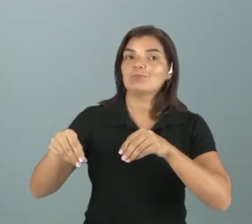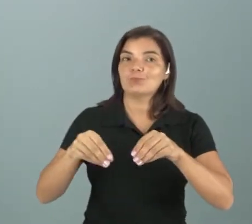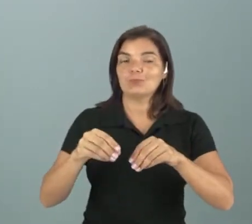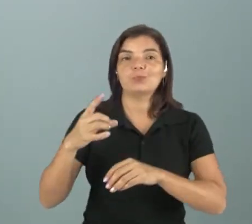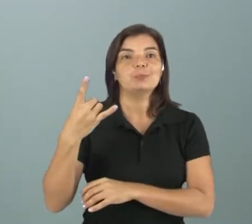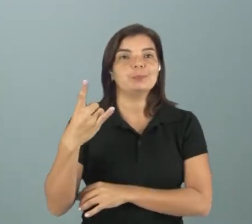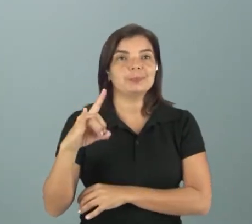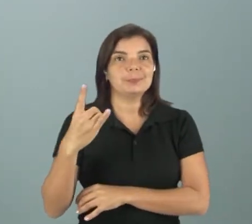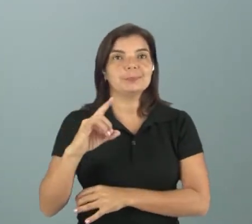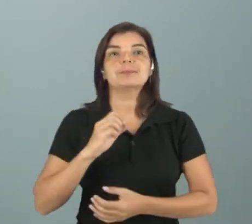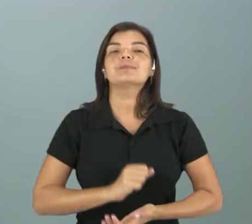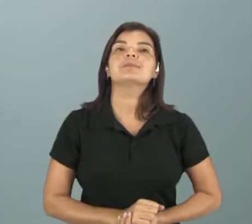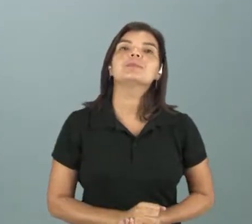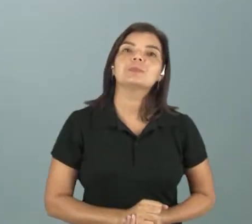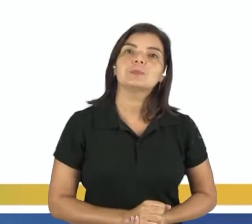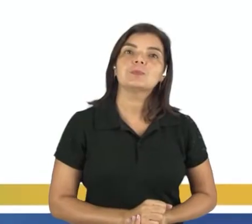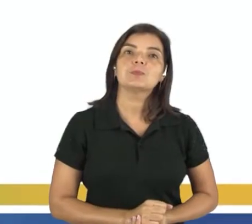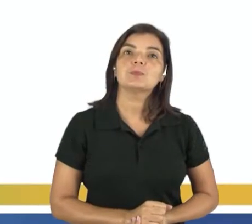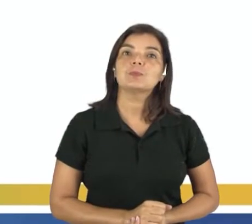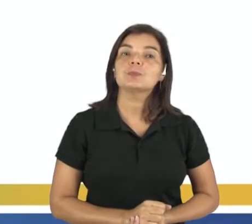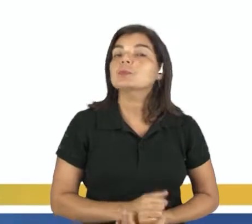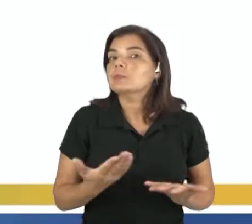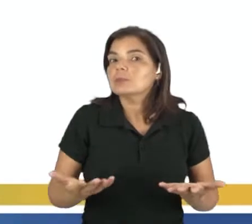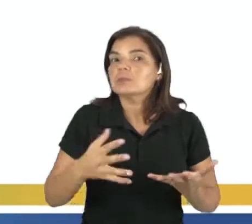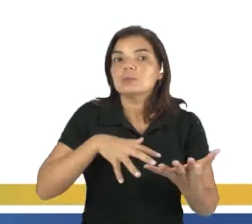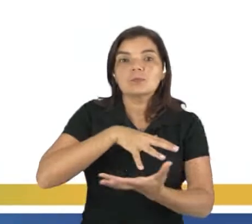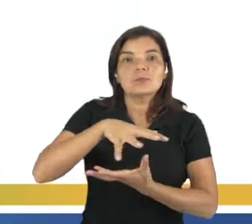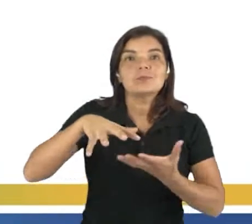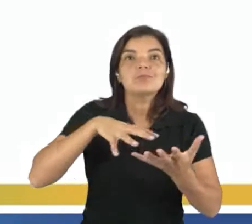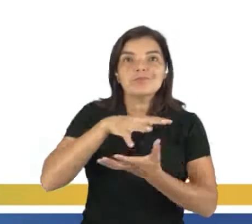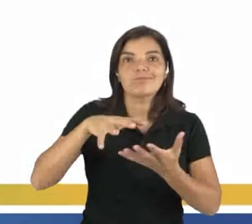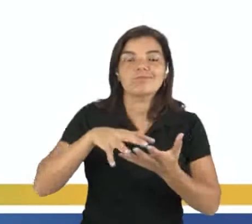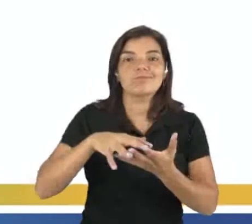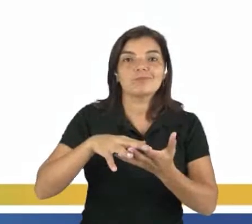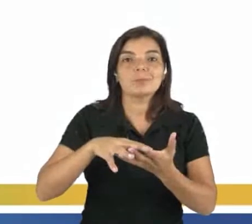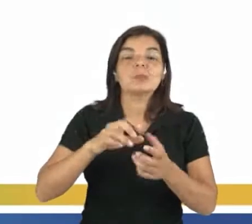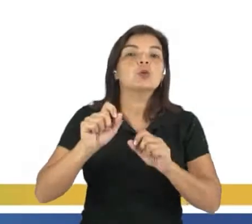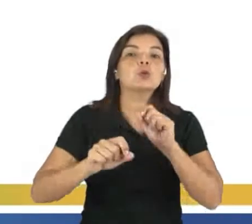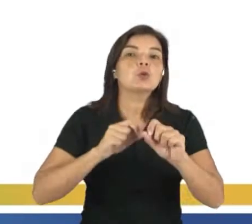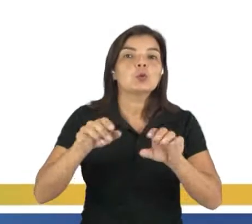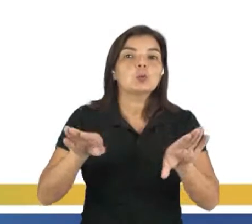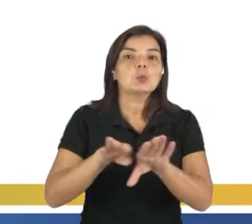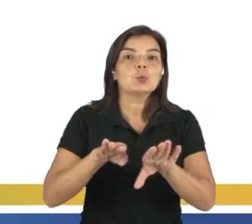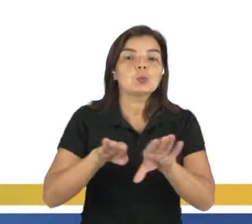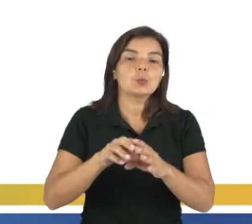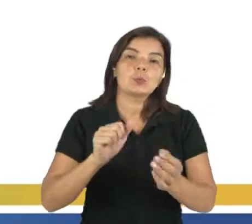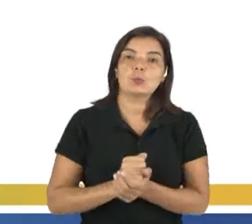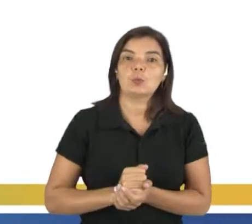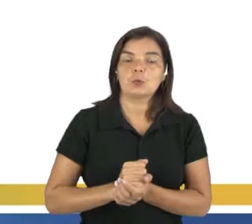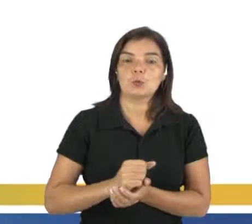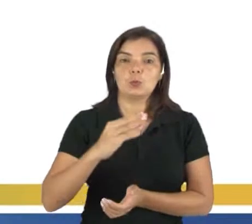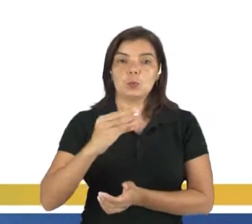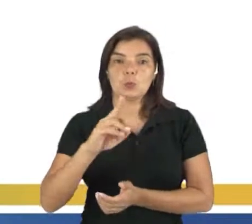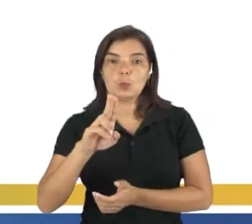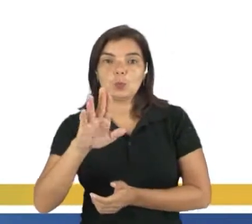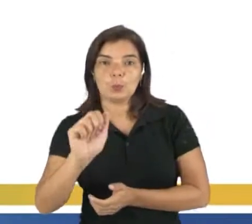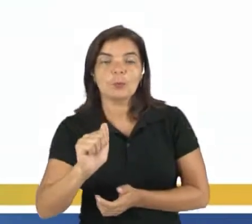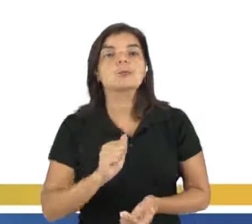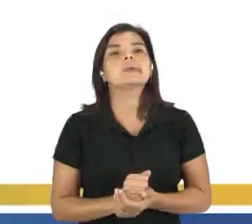na Bolívia. Os movimentos do campo em Cuba. O governo liderado por Fidel Castro